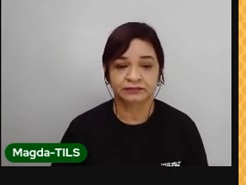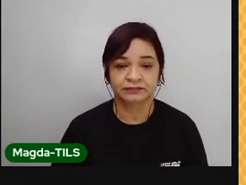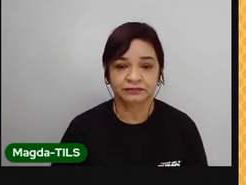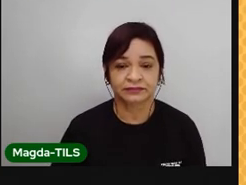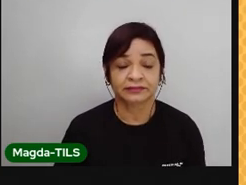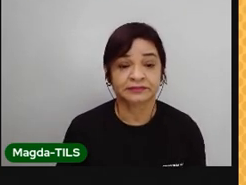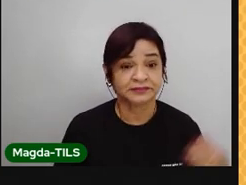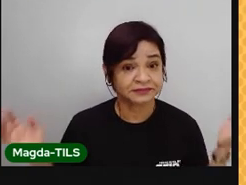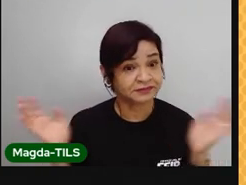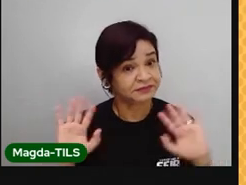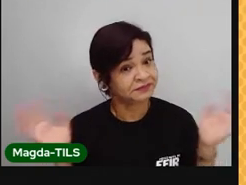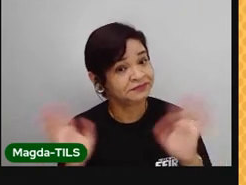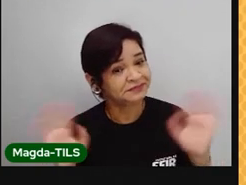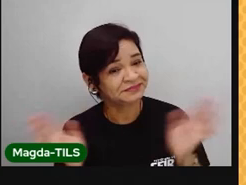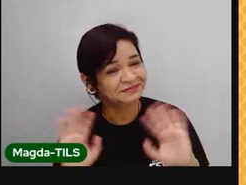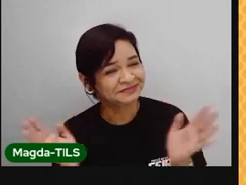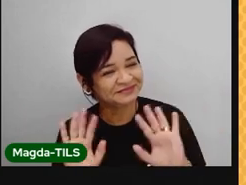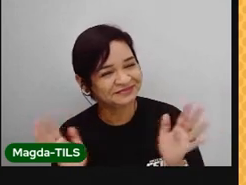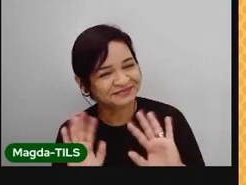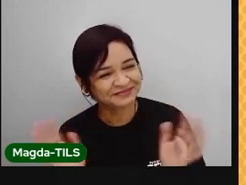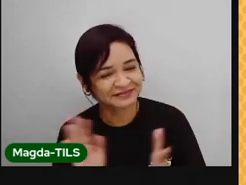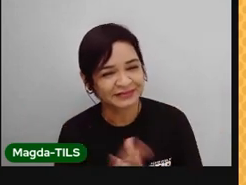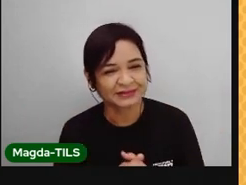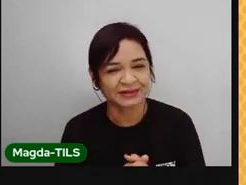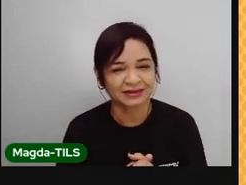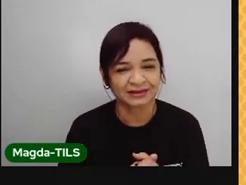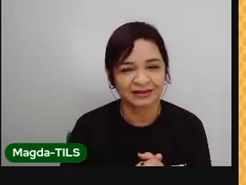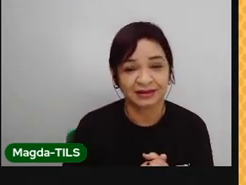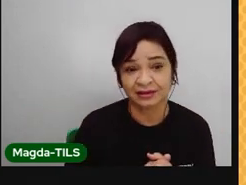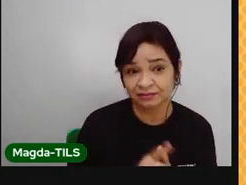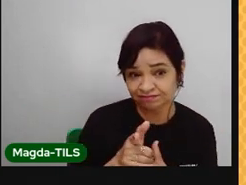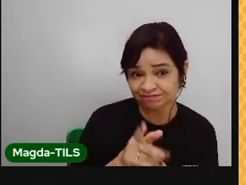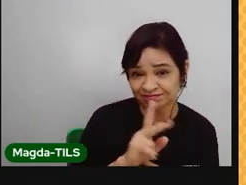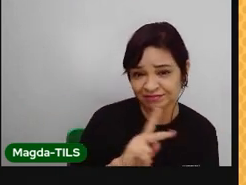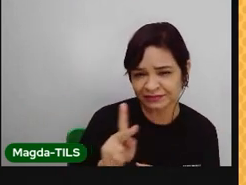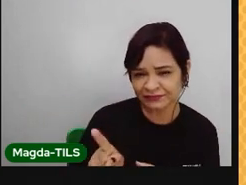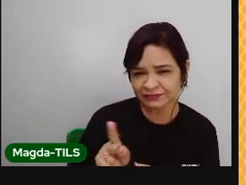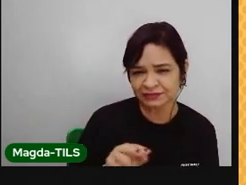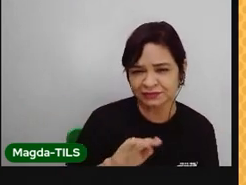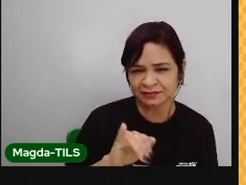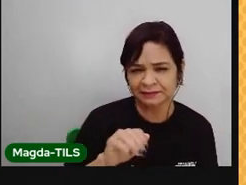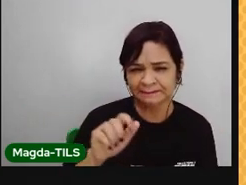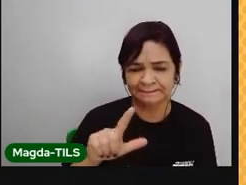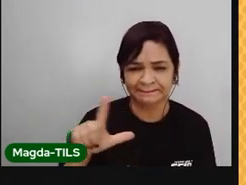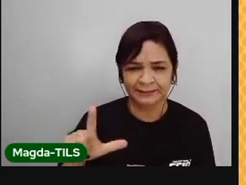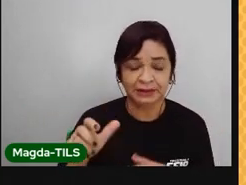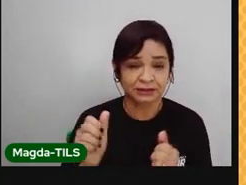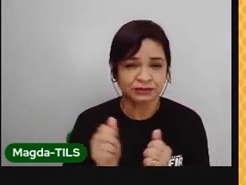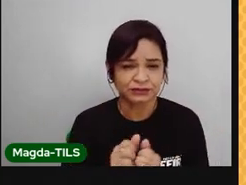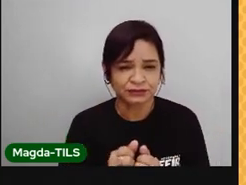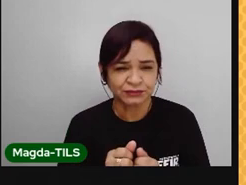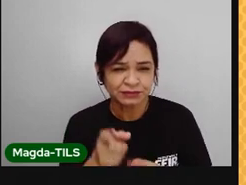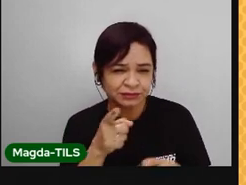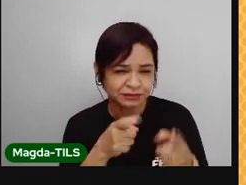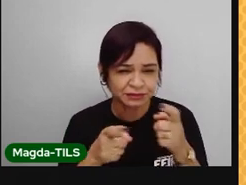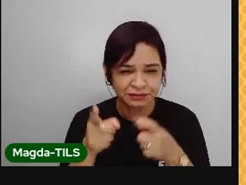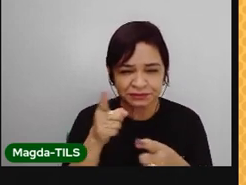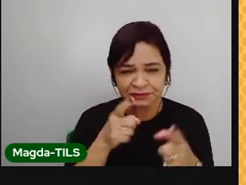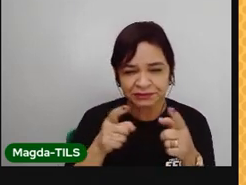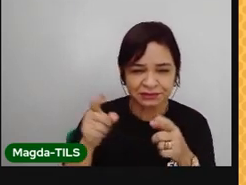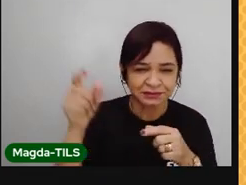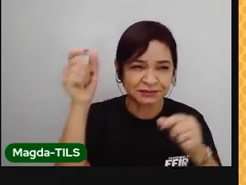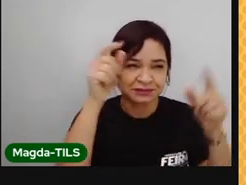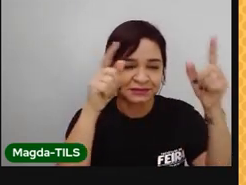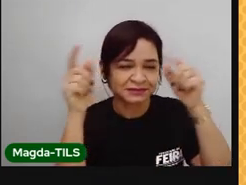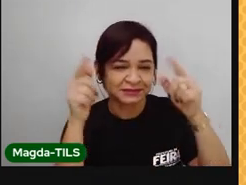Bem-vindos, pequenos astronautas! Eu sou o professor Bill Tyson e juntos vamos explorar o universo.